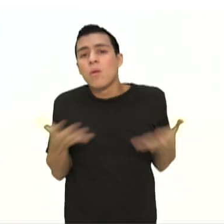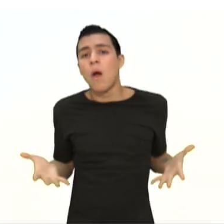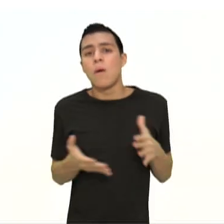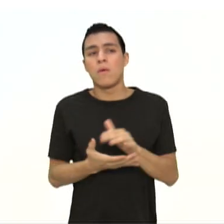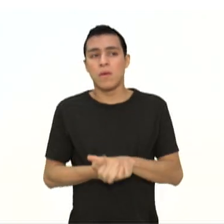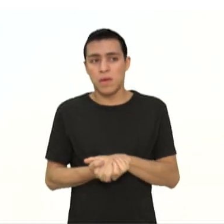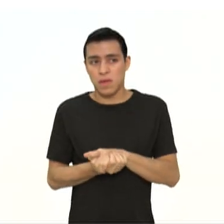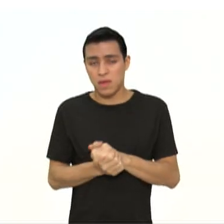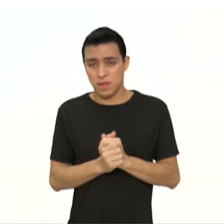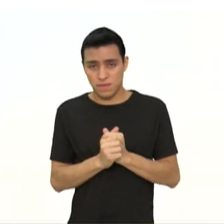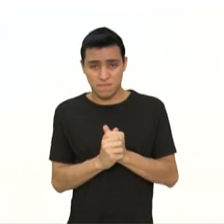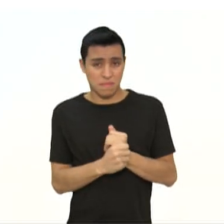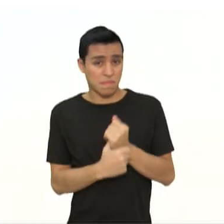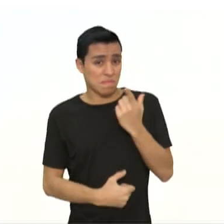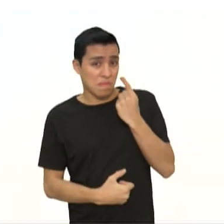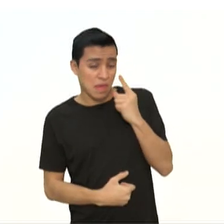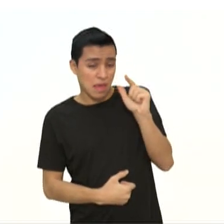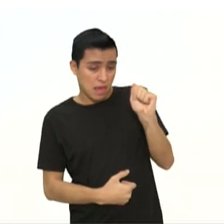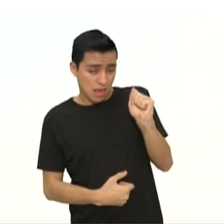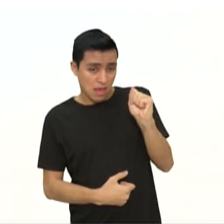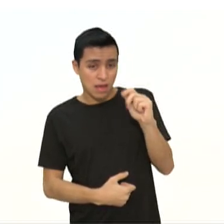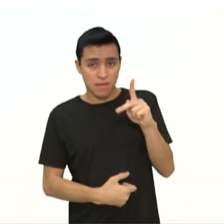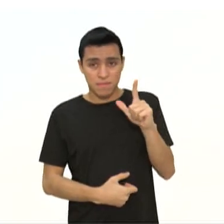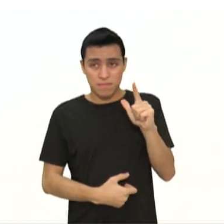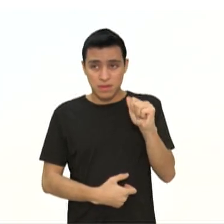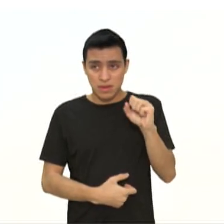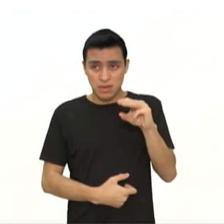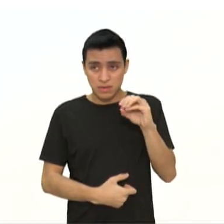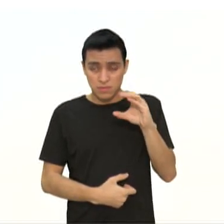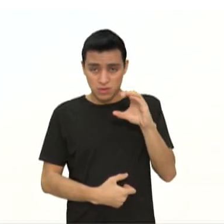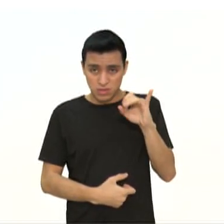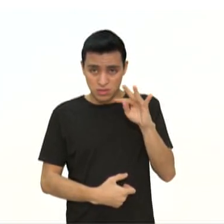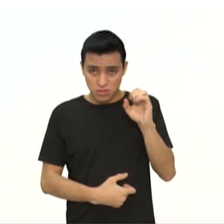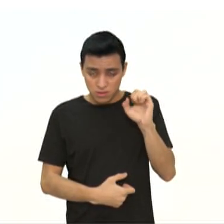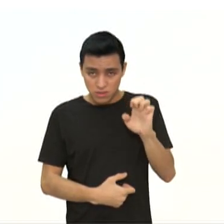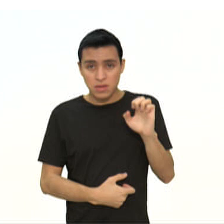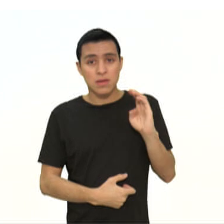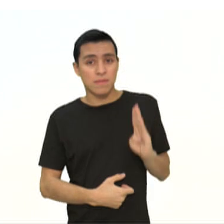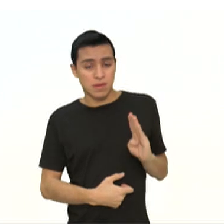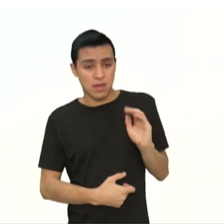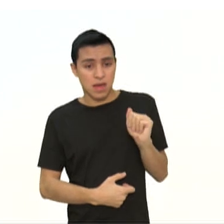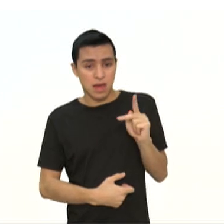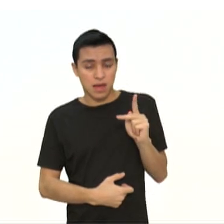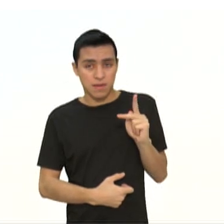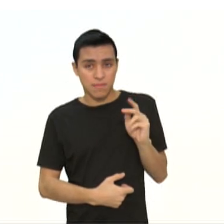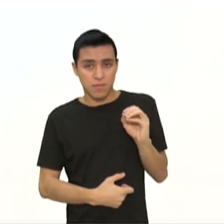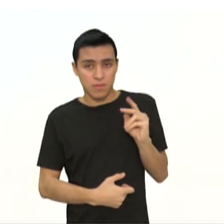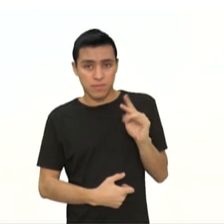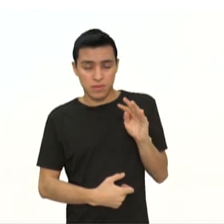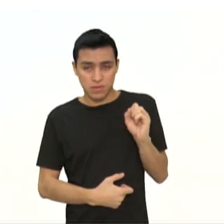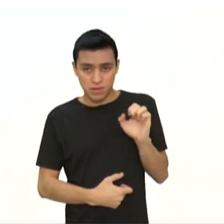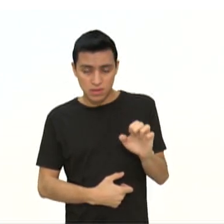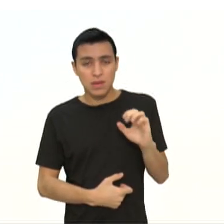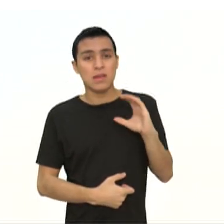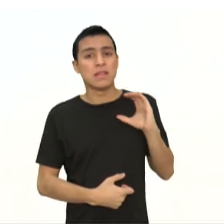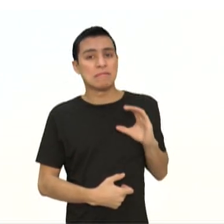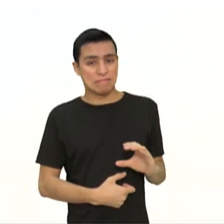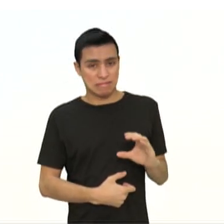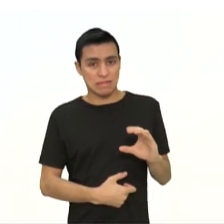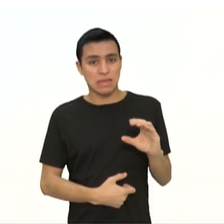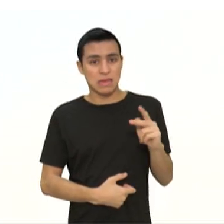só, letra A, plasmocitose. Letra B, apoptose. Letra